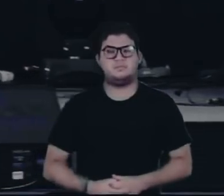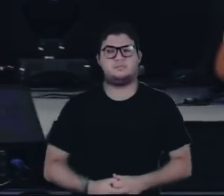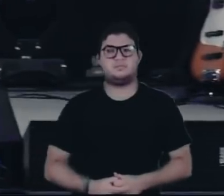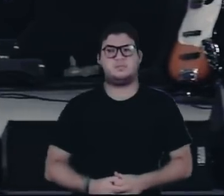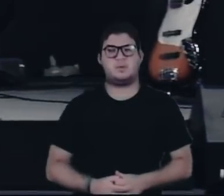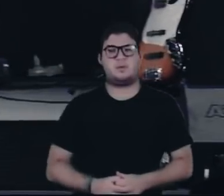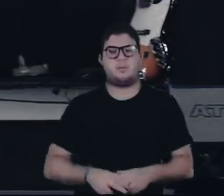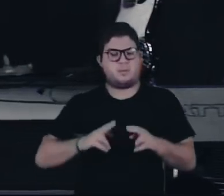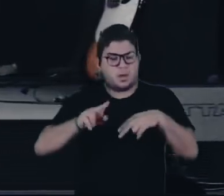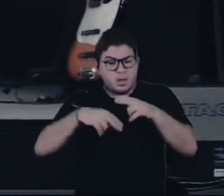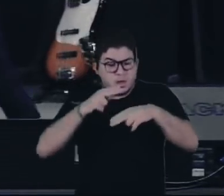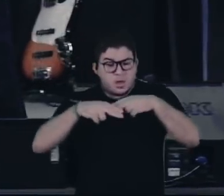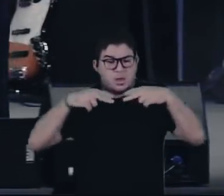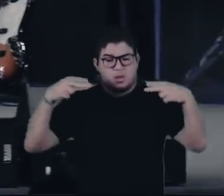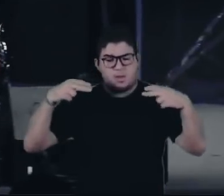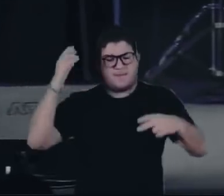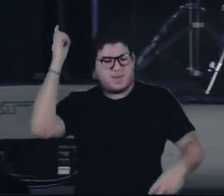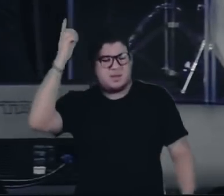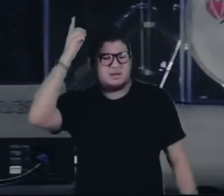galardão que a gente pode